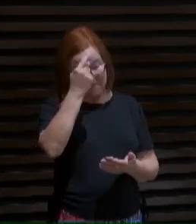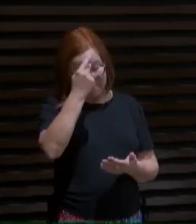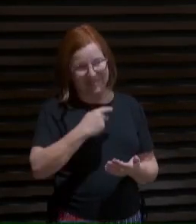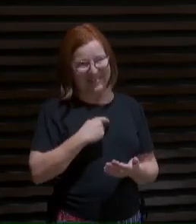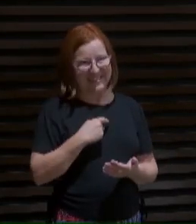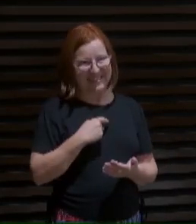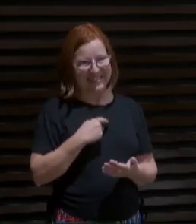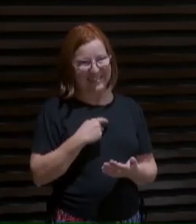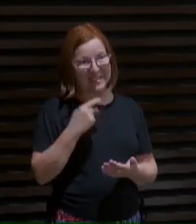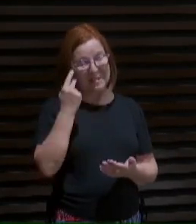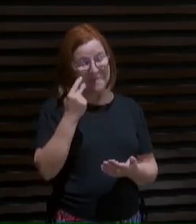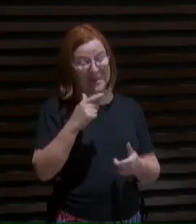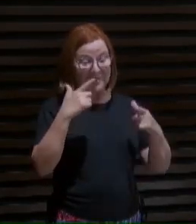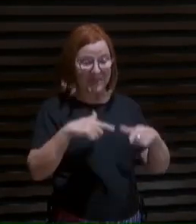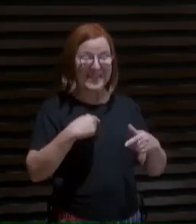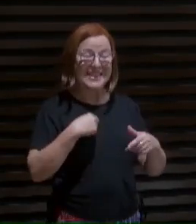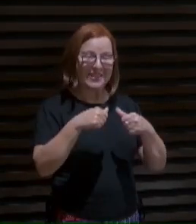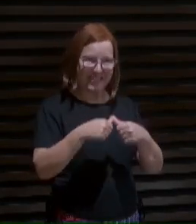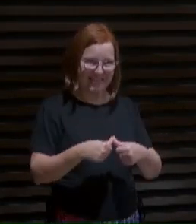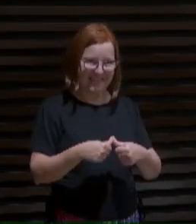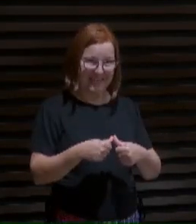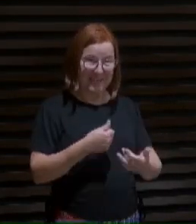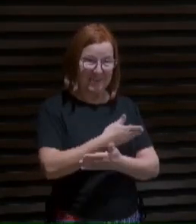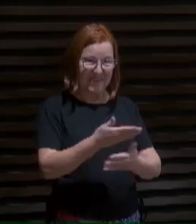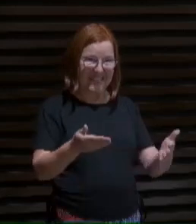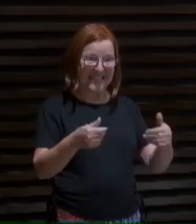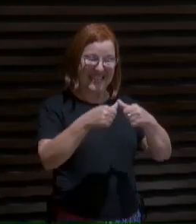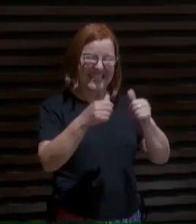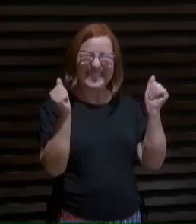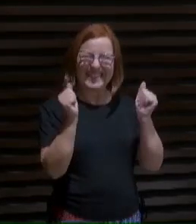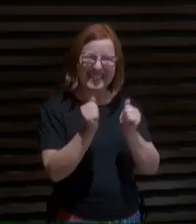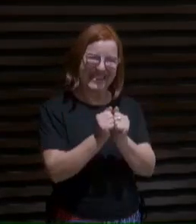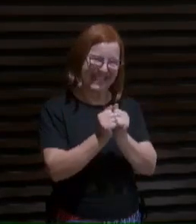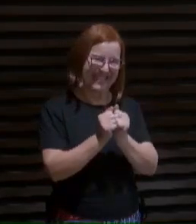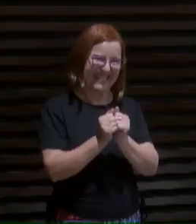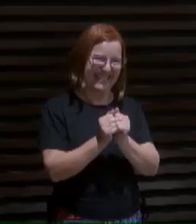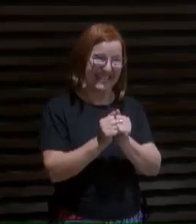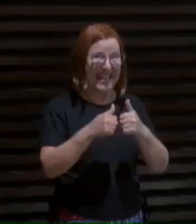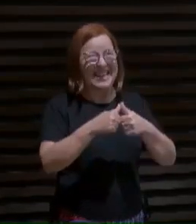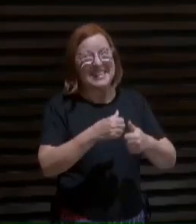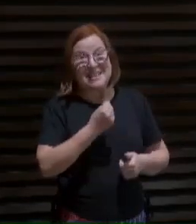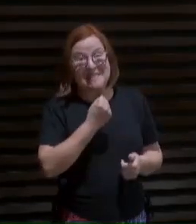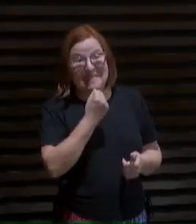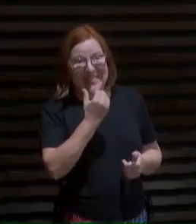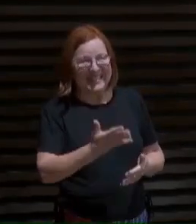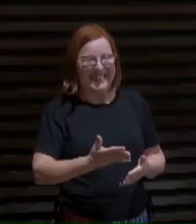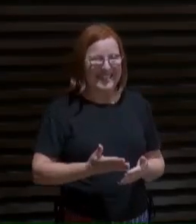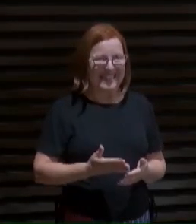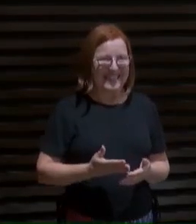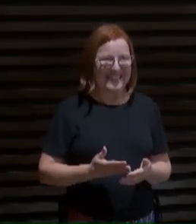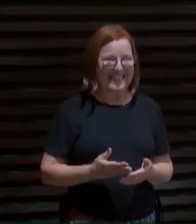que onde eu estou, estejais vós também. Isso é bom demais, não é? Isso é